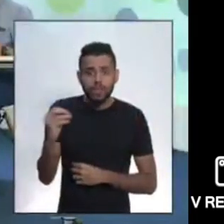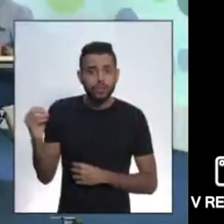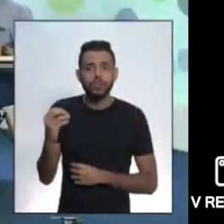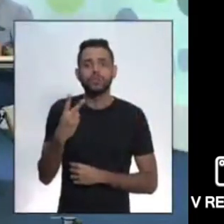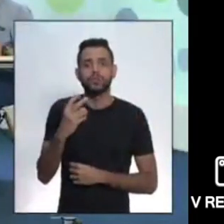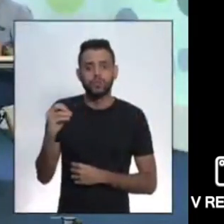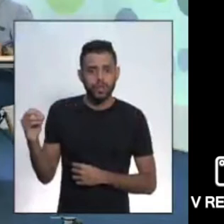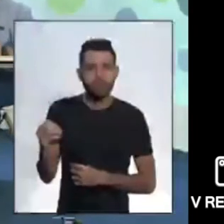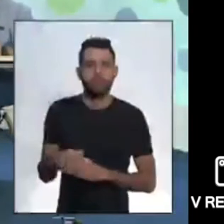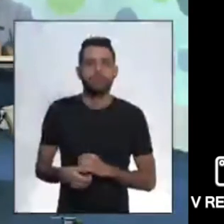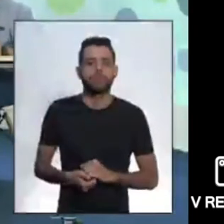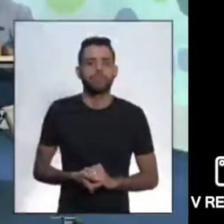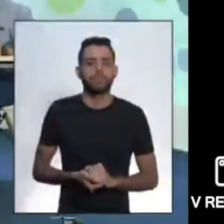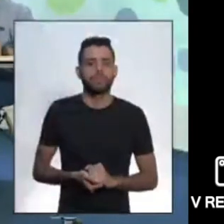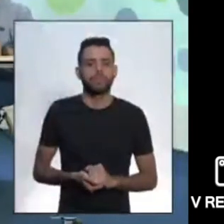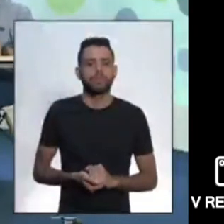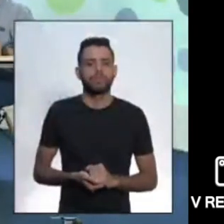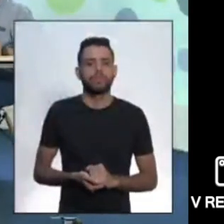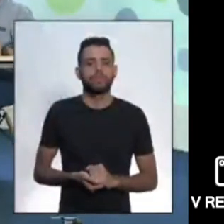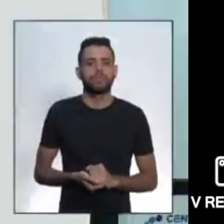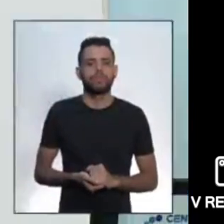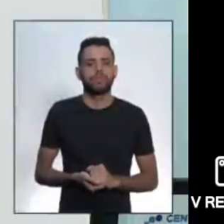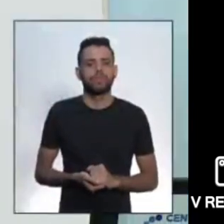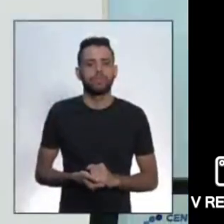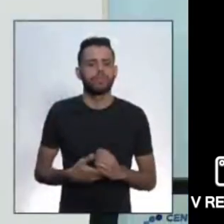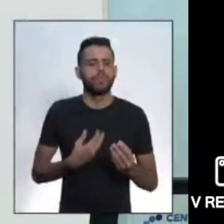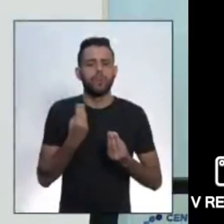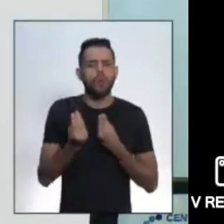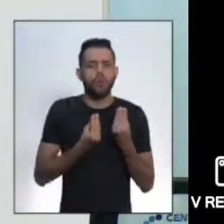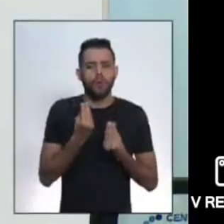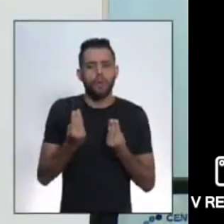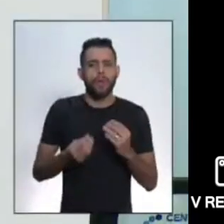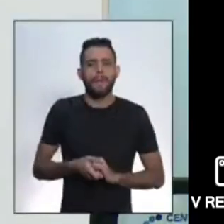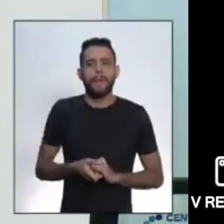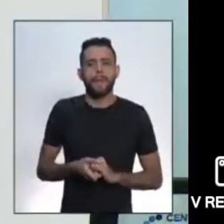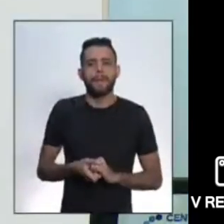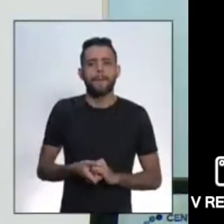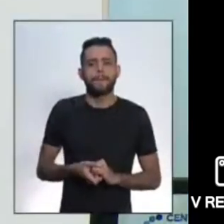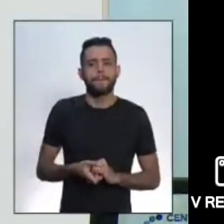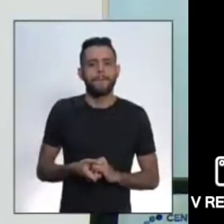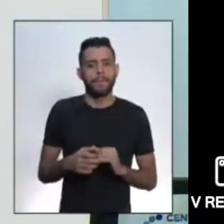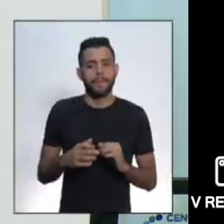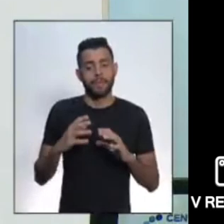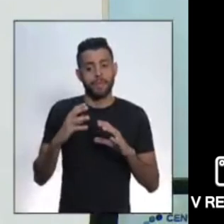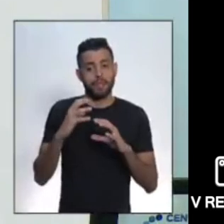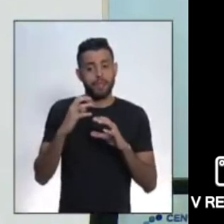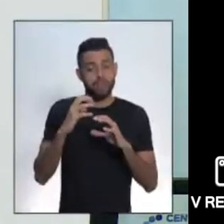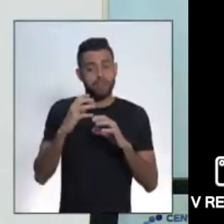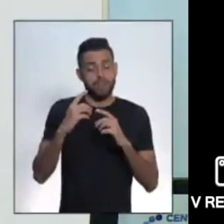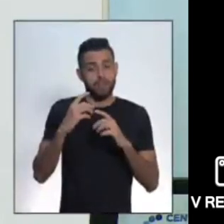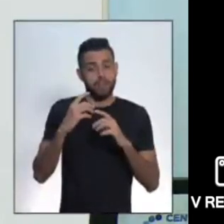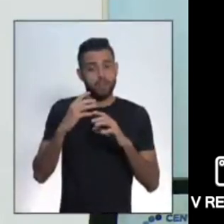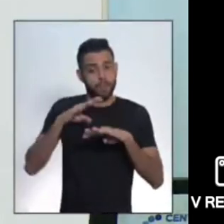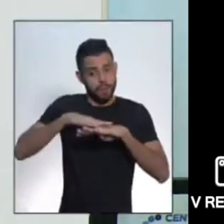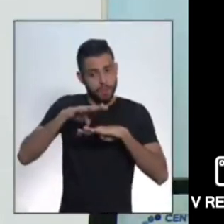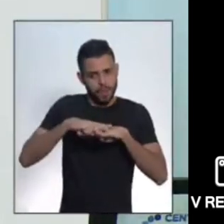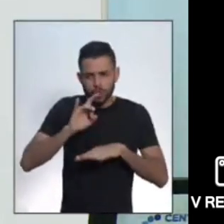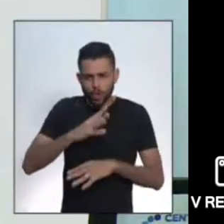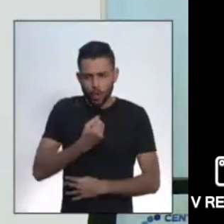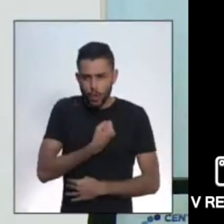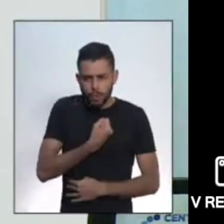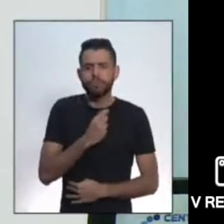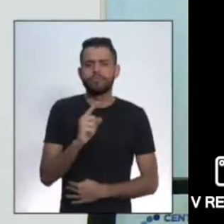lá. Senhores, a questão é a seguinte aqui, matemática não é só números, nós temos que